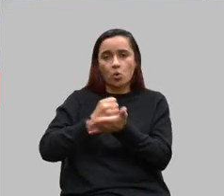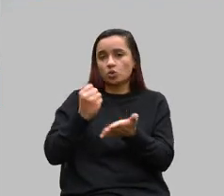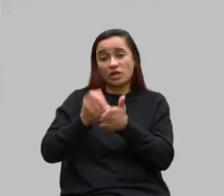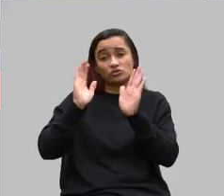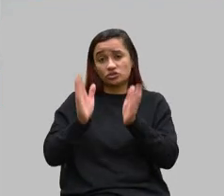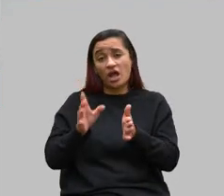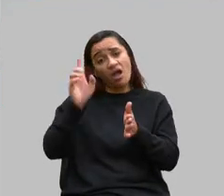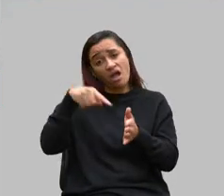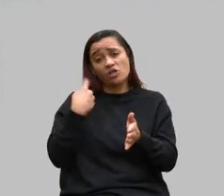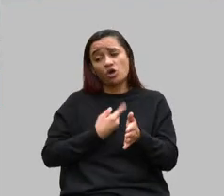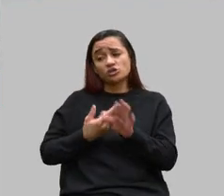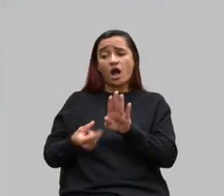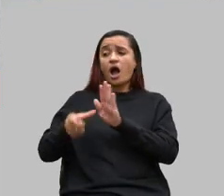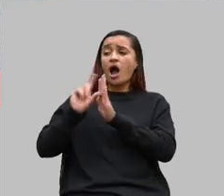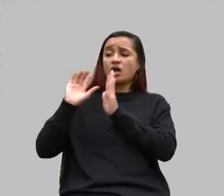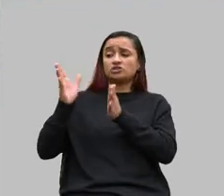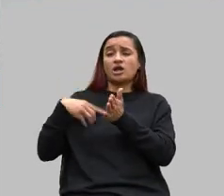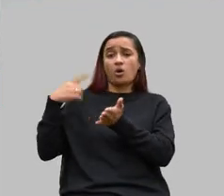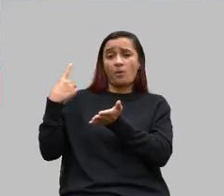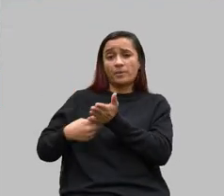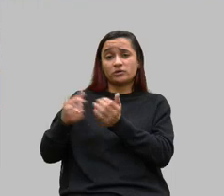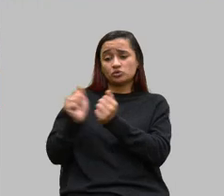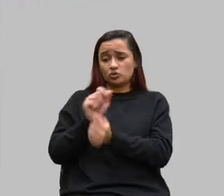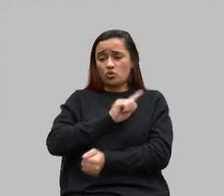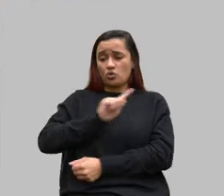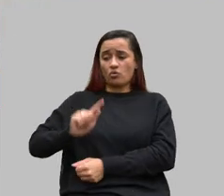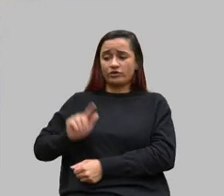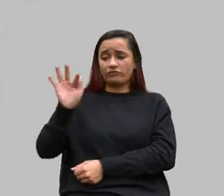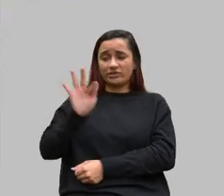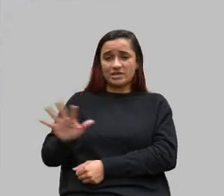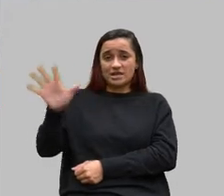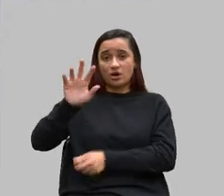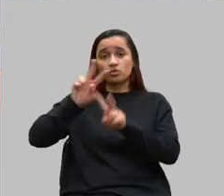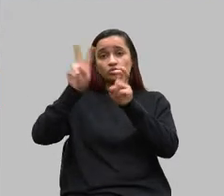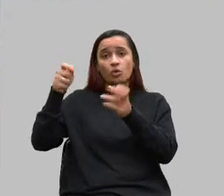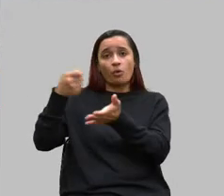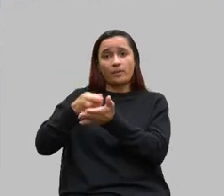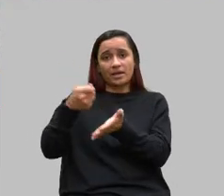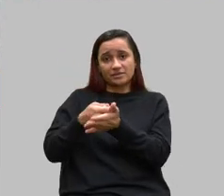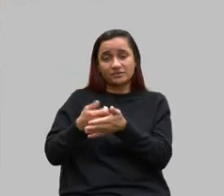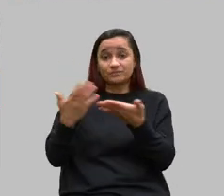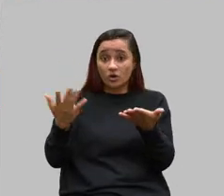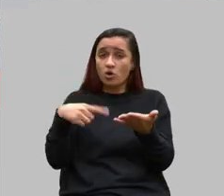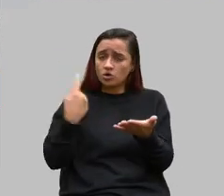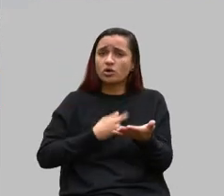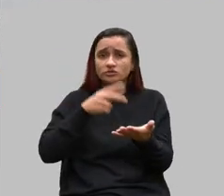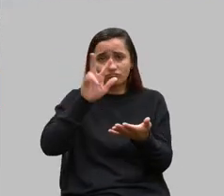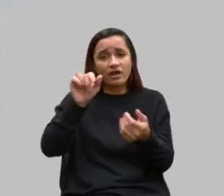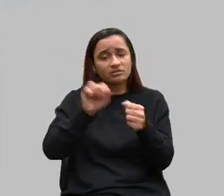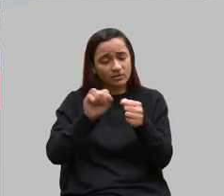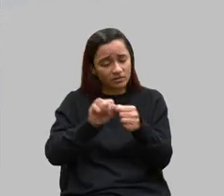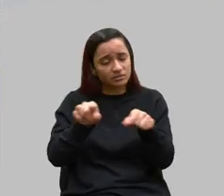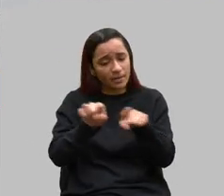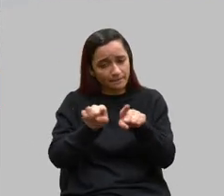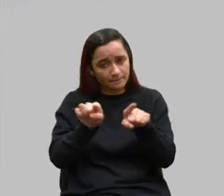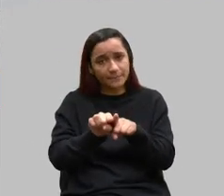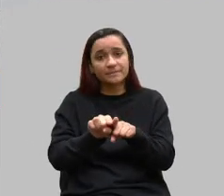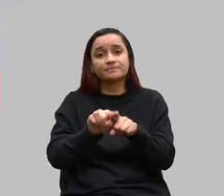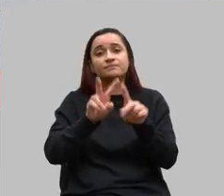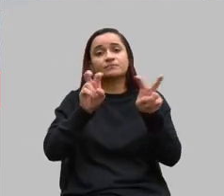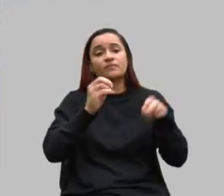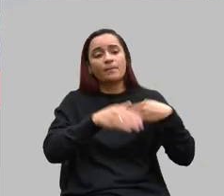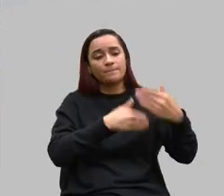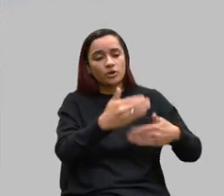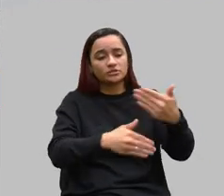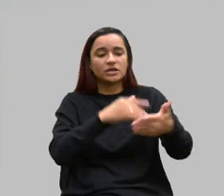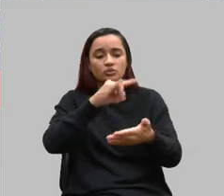aquilo que pactuamos com o governo federal no que se refere a uma obrigação contratual e faremos isso também secretário no processo de repactuação